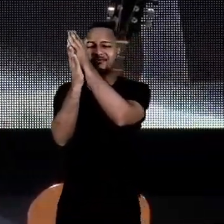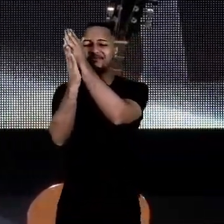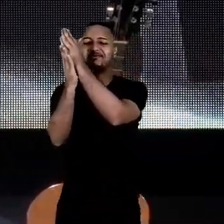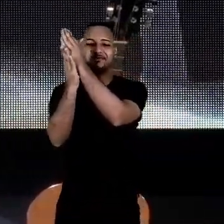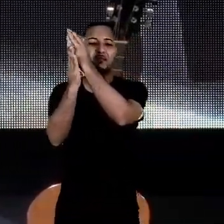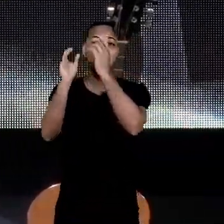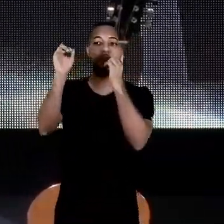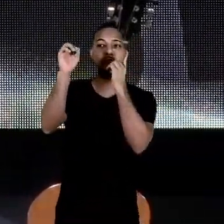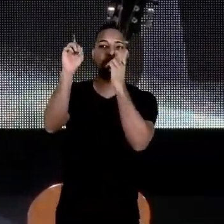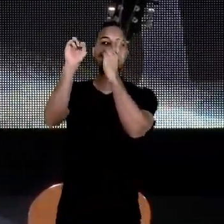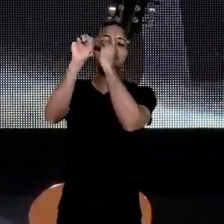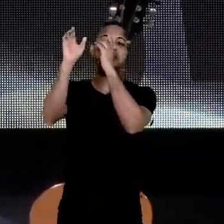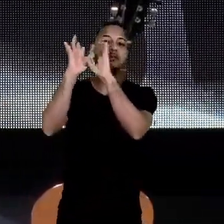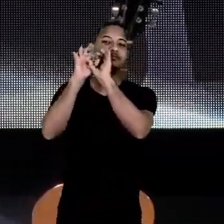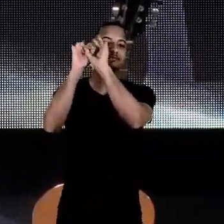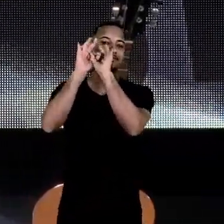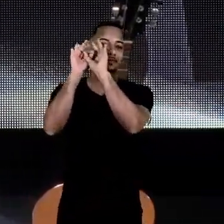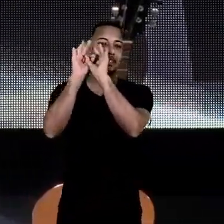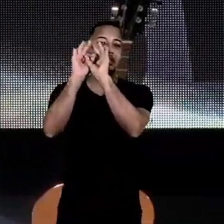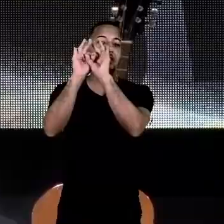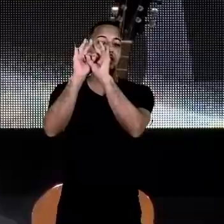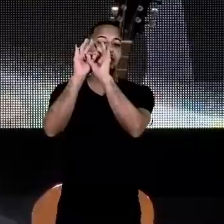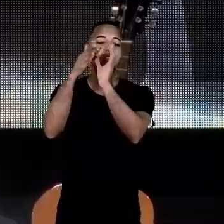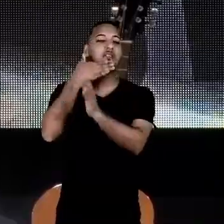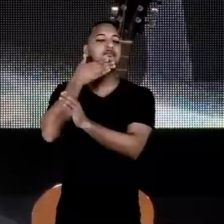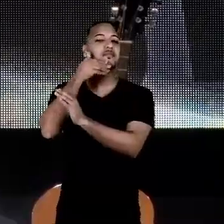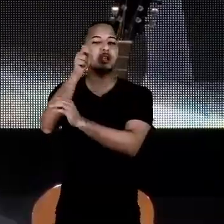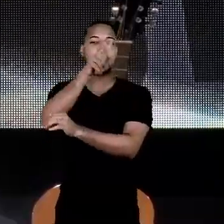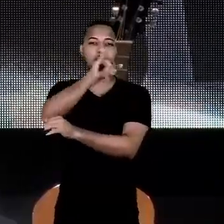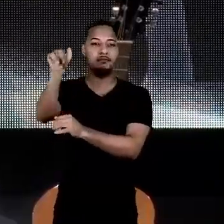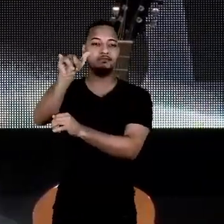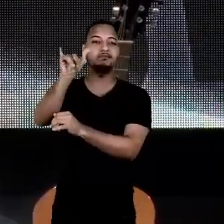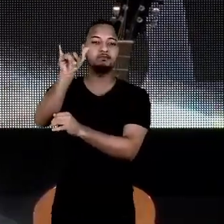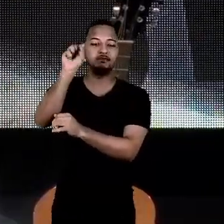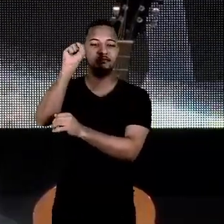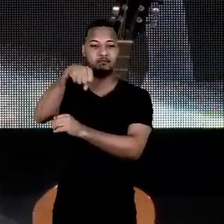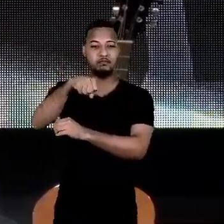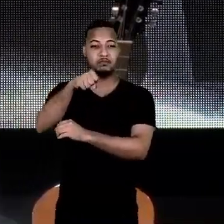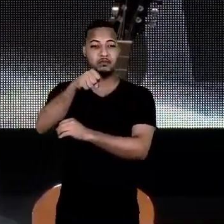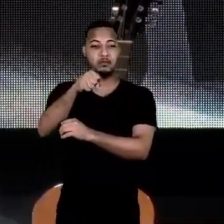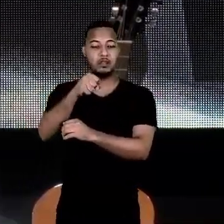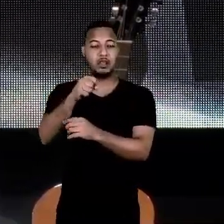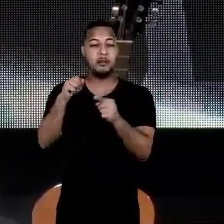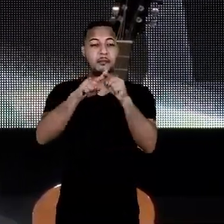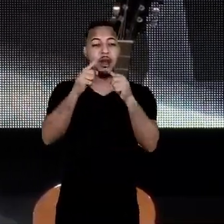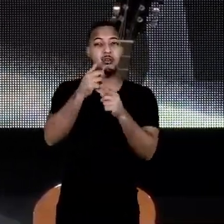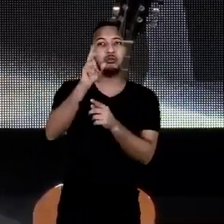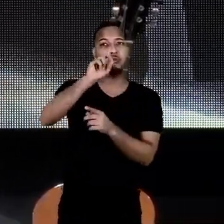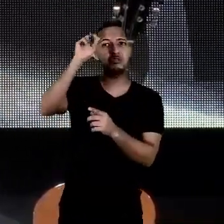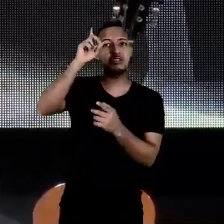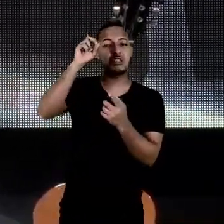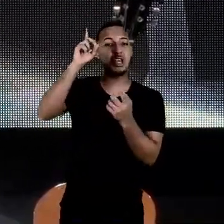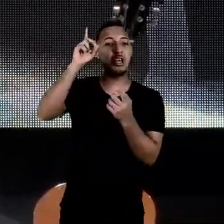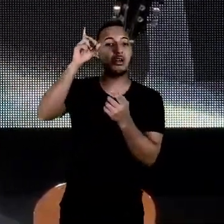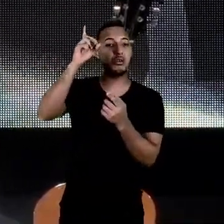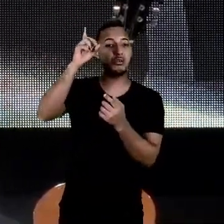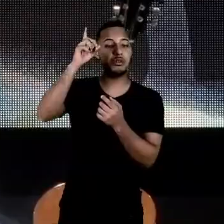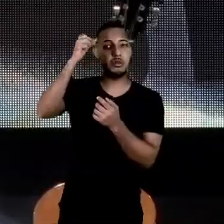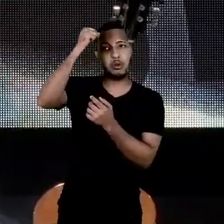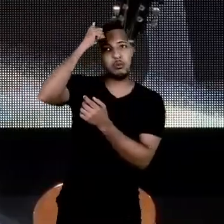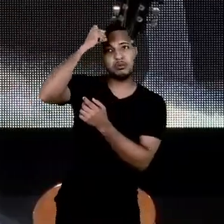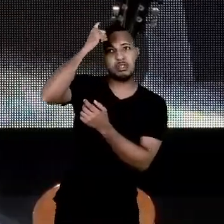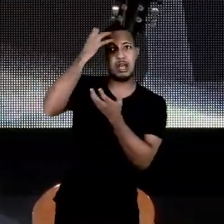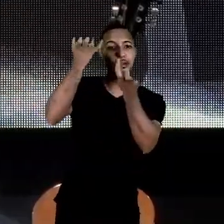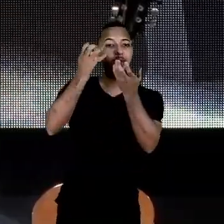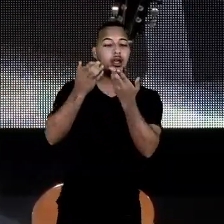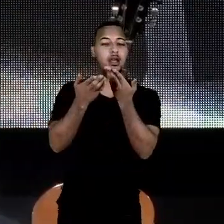facilidades, que é o caminho que o diabo quer que você a todo custo siga, mas é um caminho que leva à perdição,